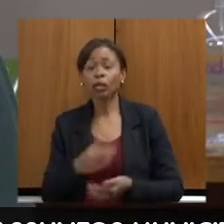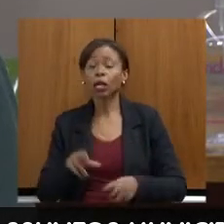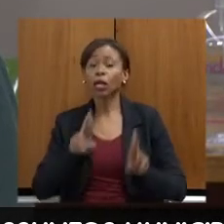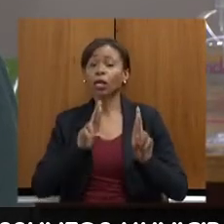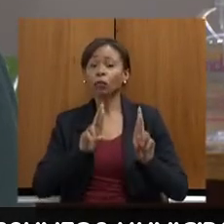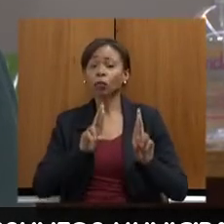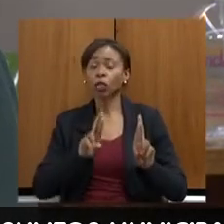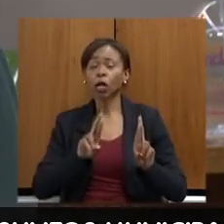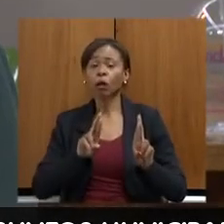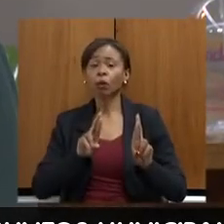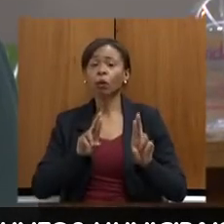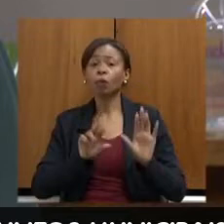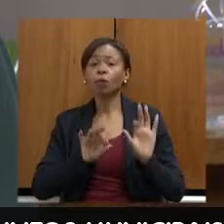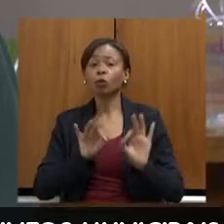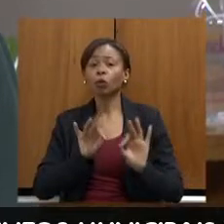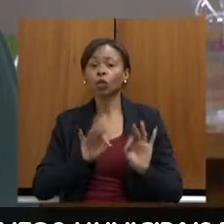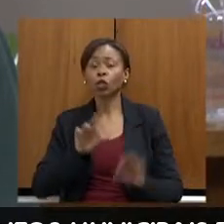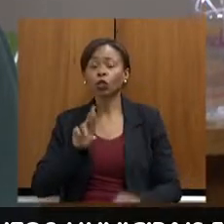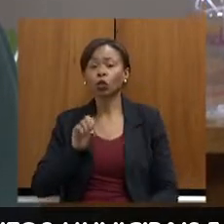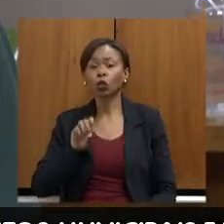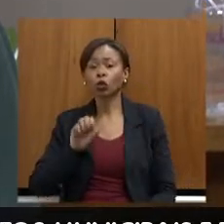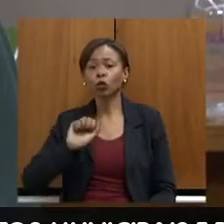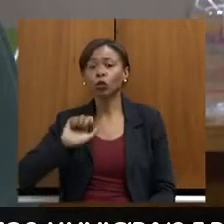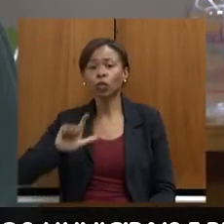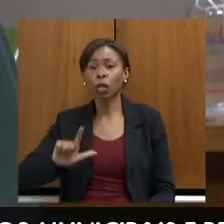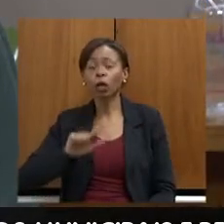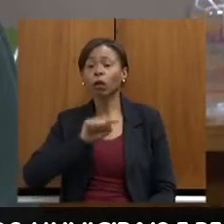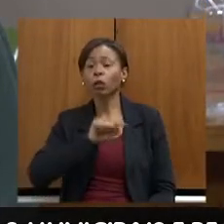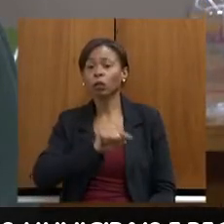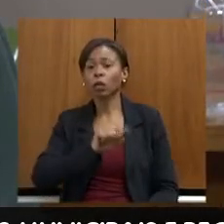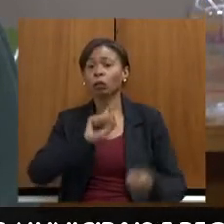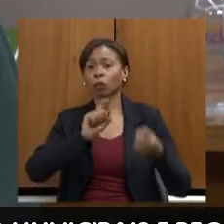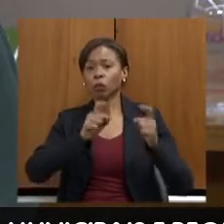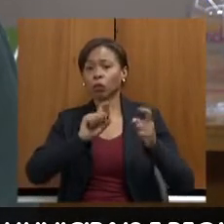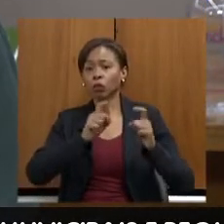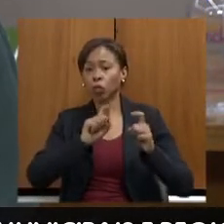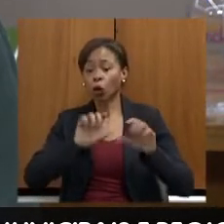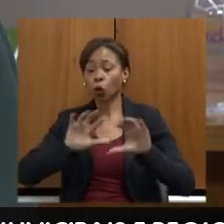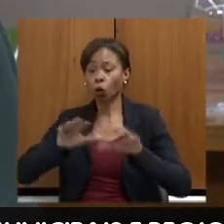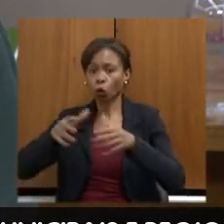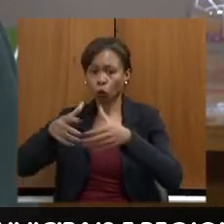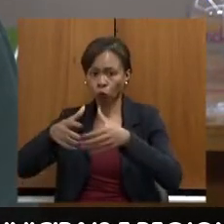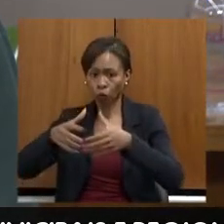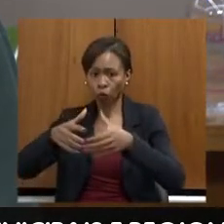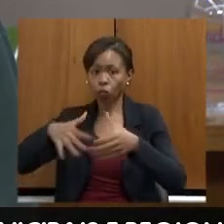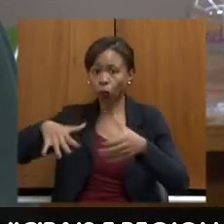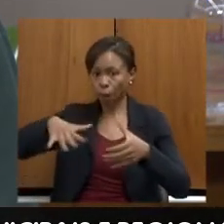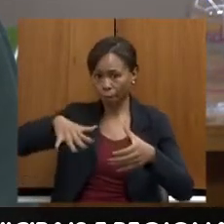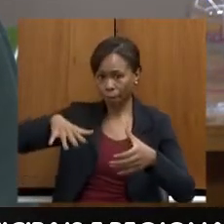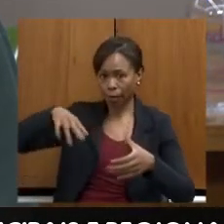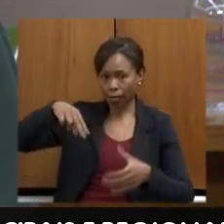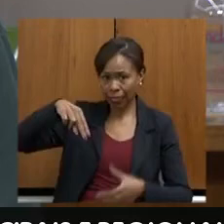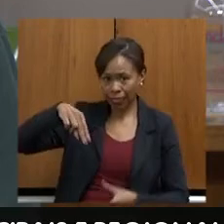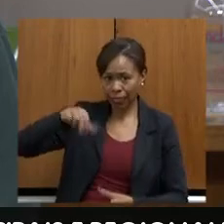pelo projeto Rodoanel Metropolitano a reunião será somente entre a comunidade do nascentes imperiais e os representantes